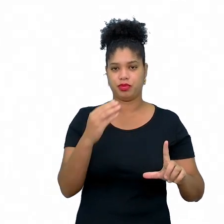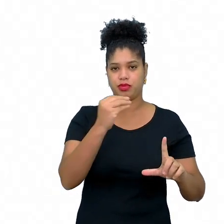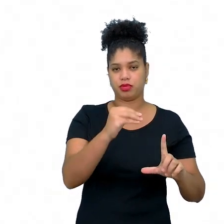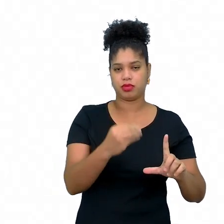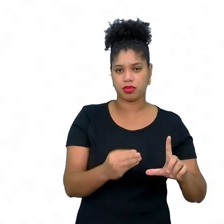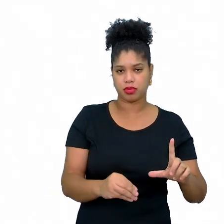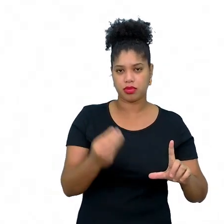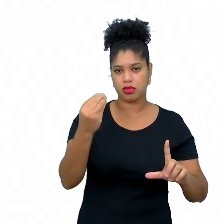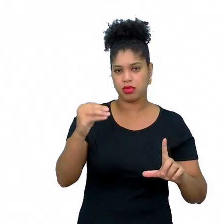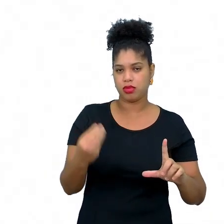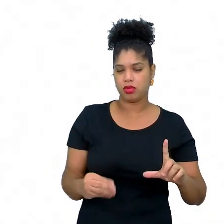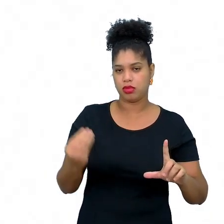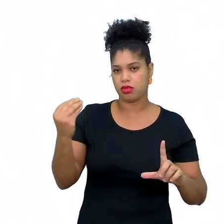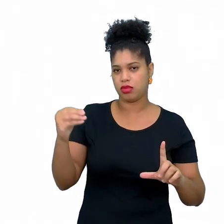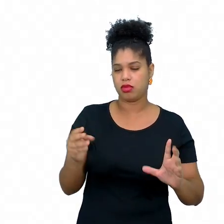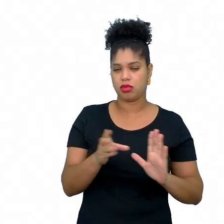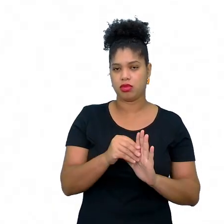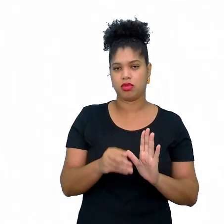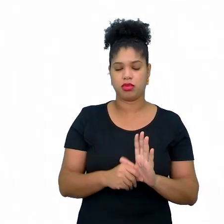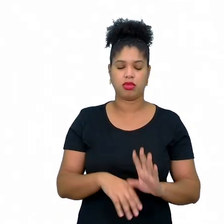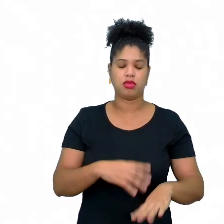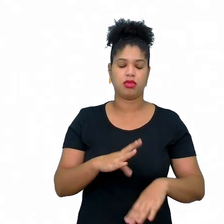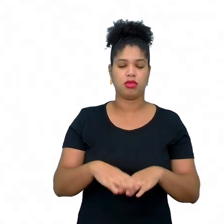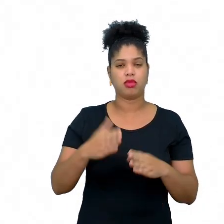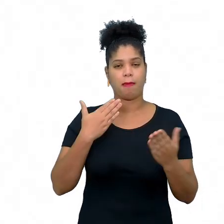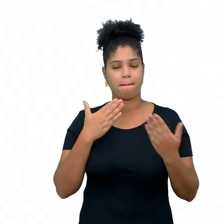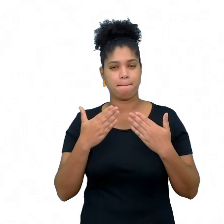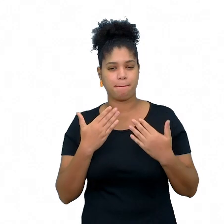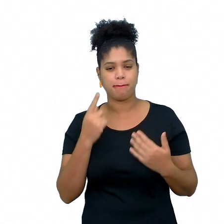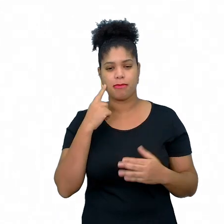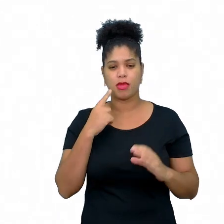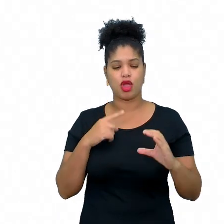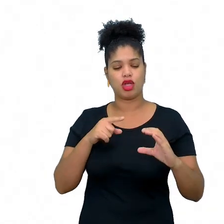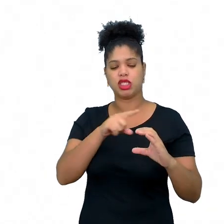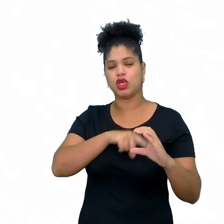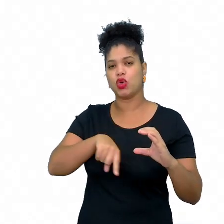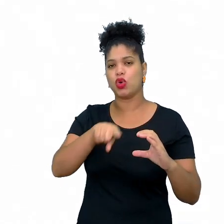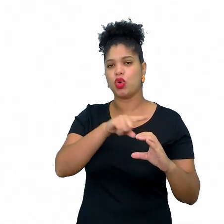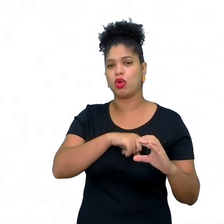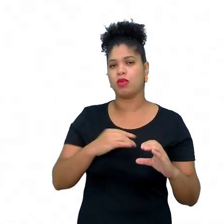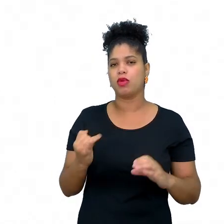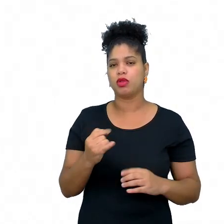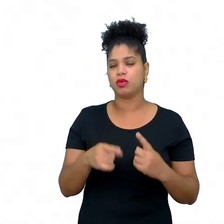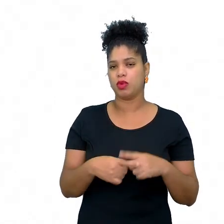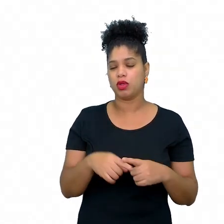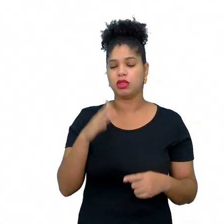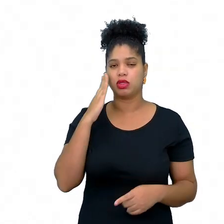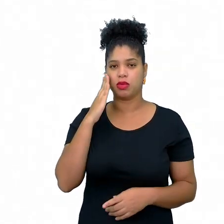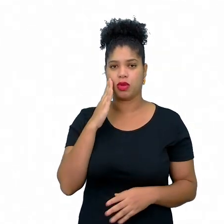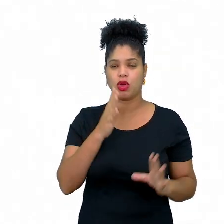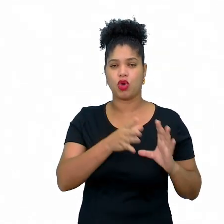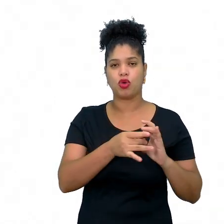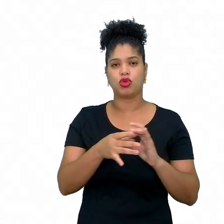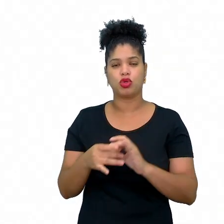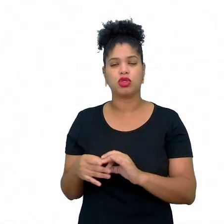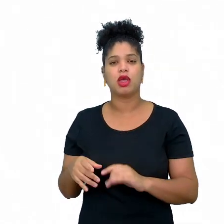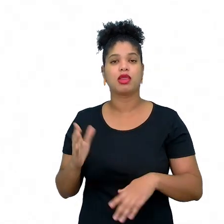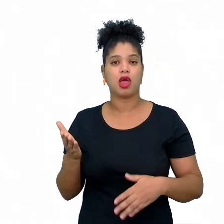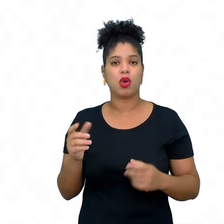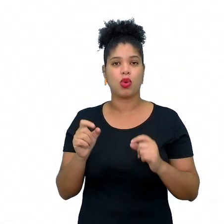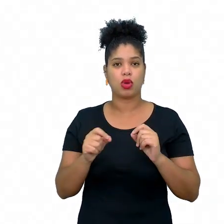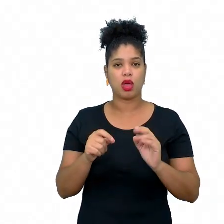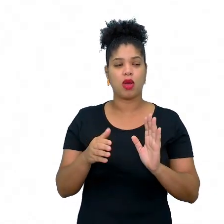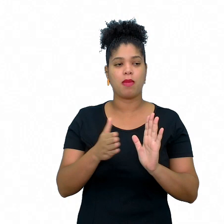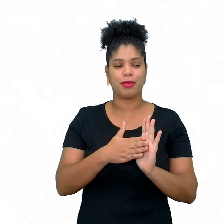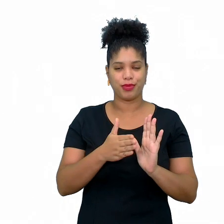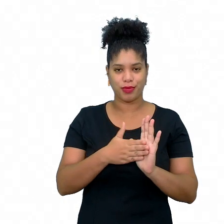modelagem matemática e discutir a importância da circunferência, trazer para esse contexto, né, para os objetos. A proposta